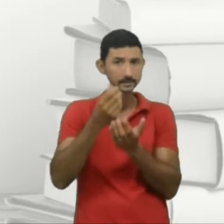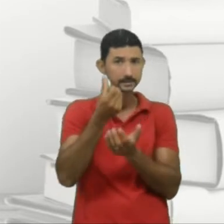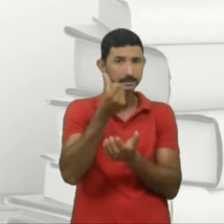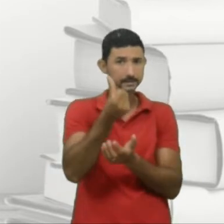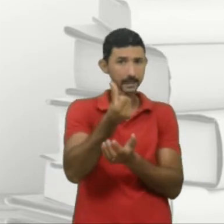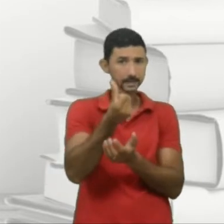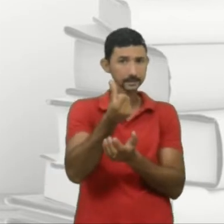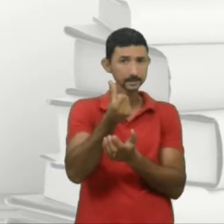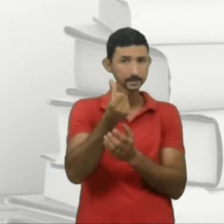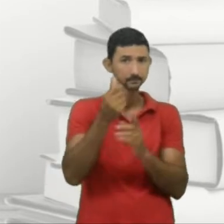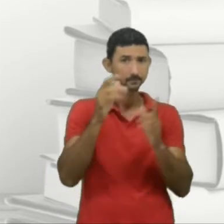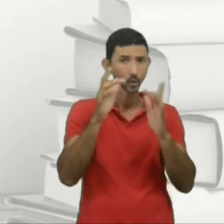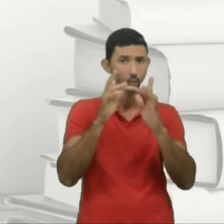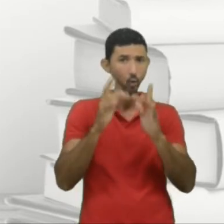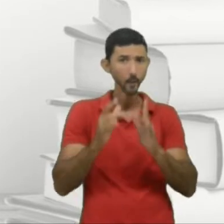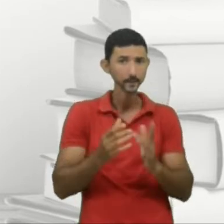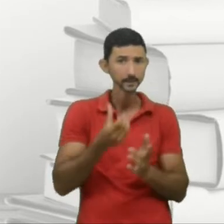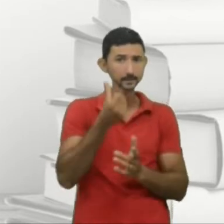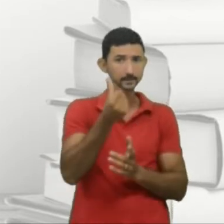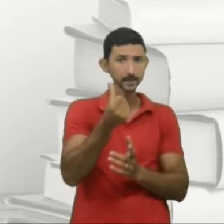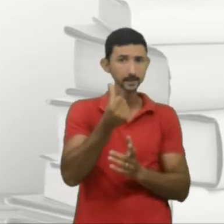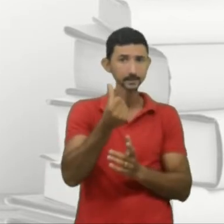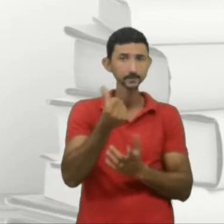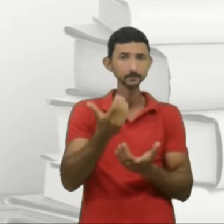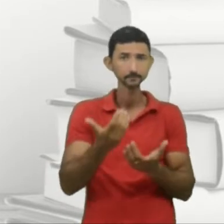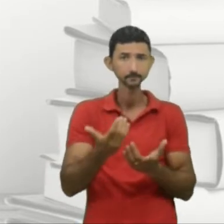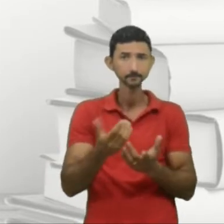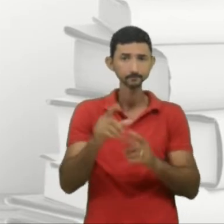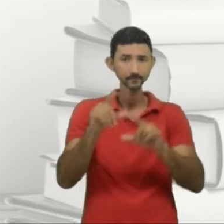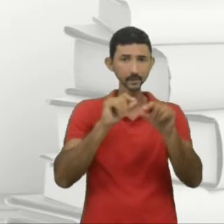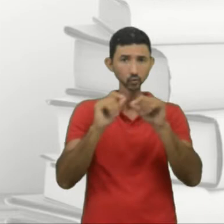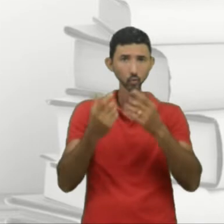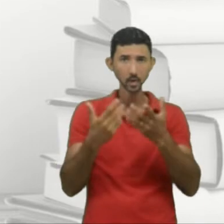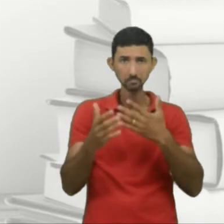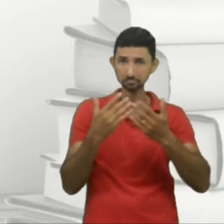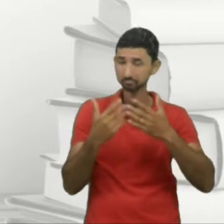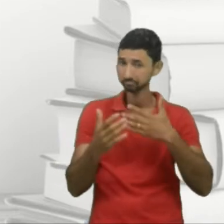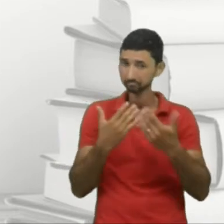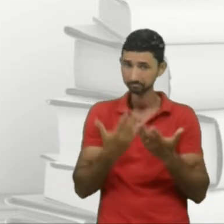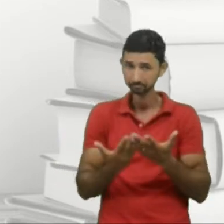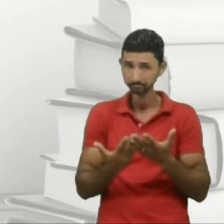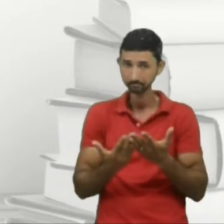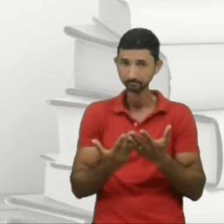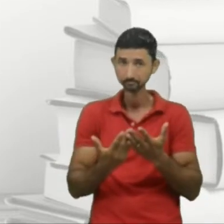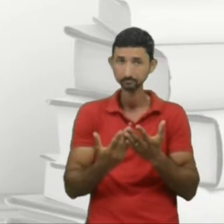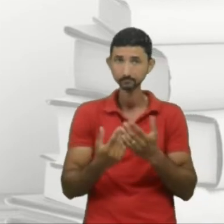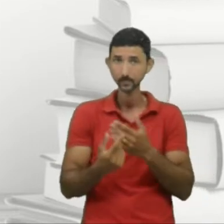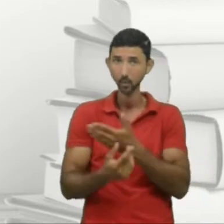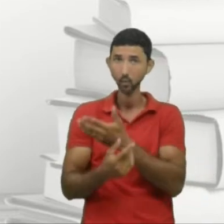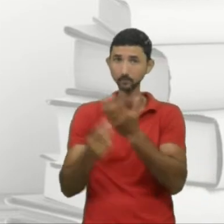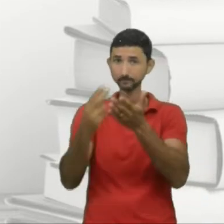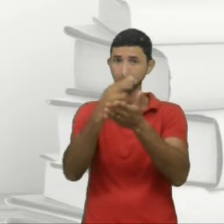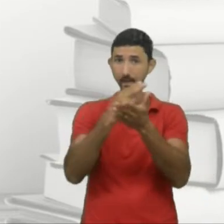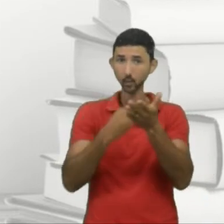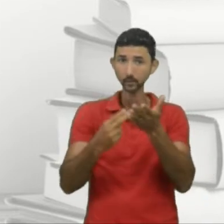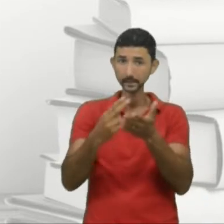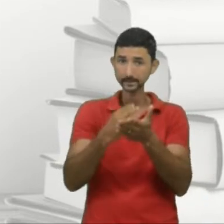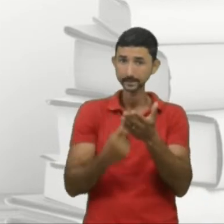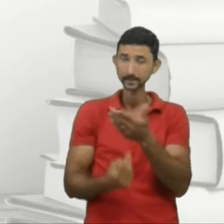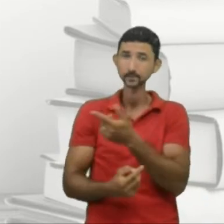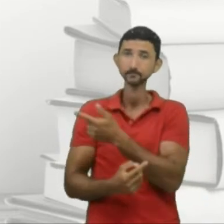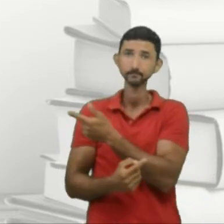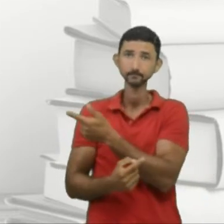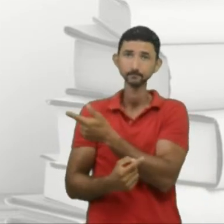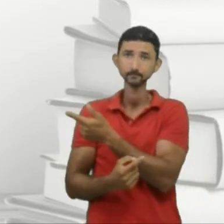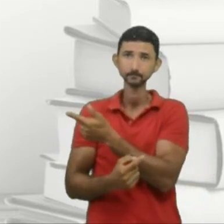possibilidades, certo? 6 possibilidades de escolha. Então, esse diagrama aí, certo, que vocês